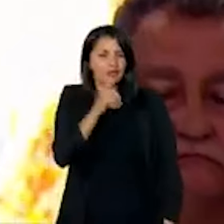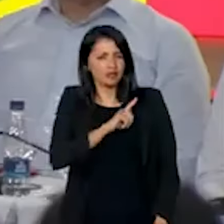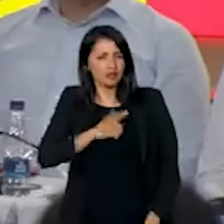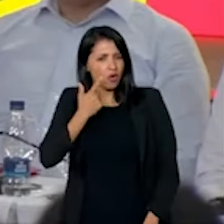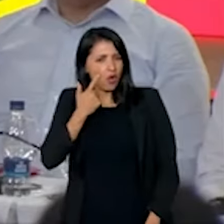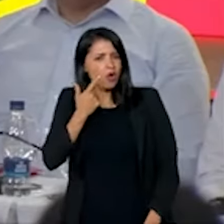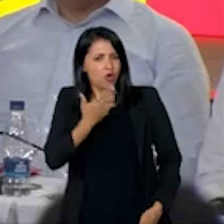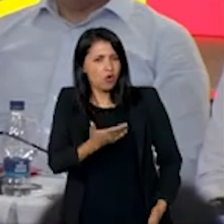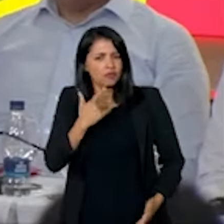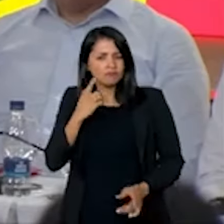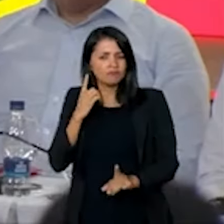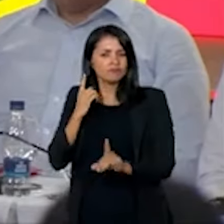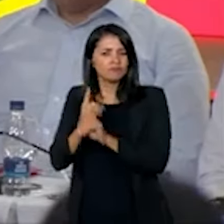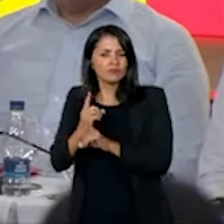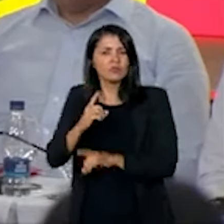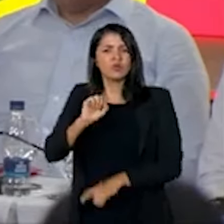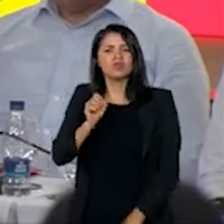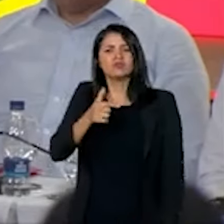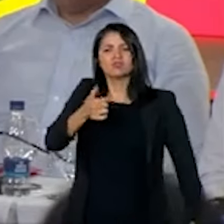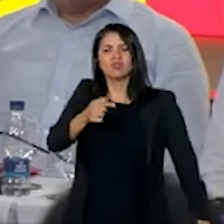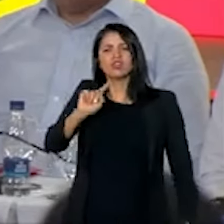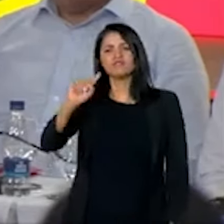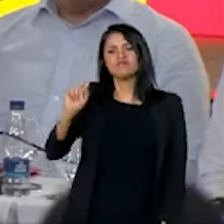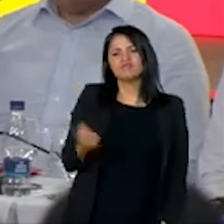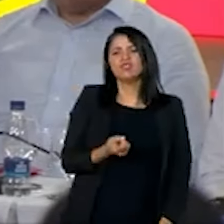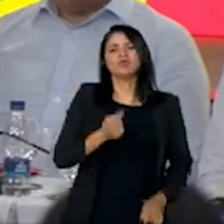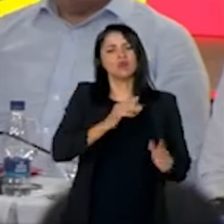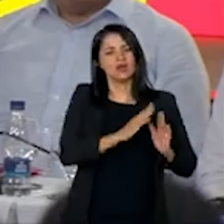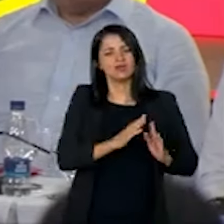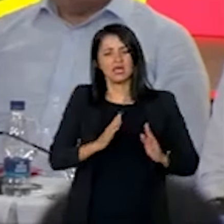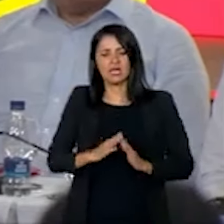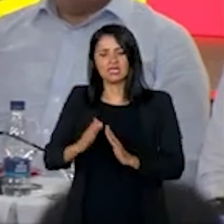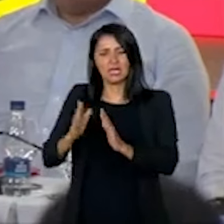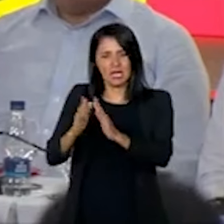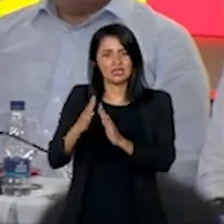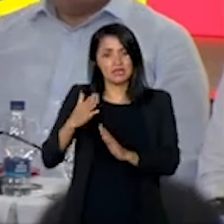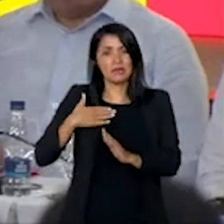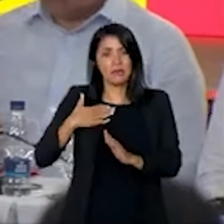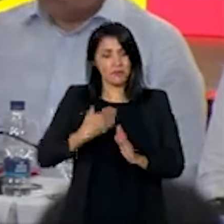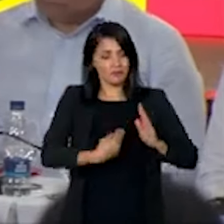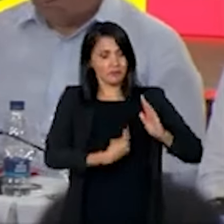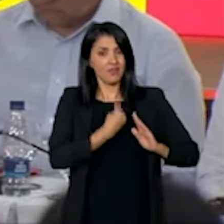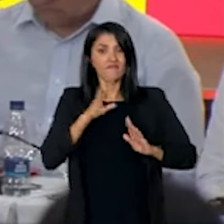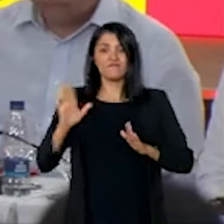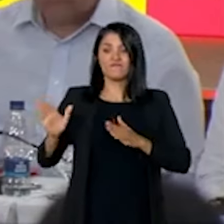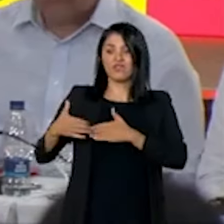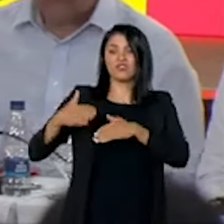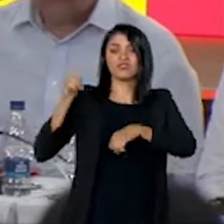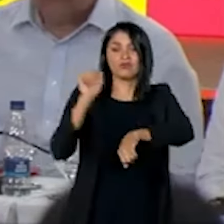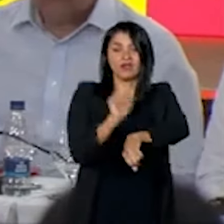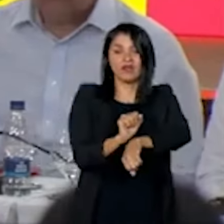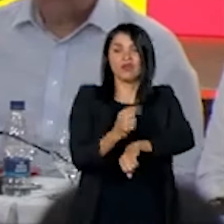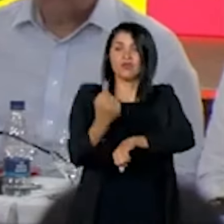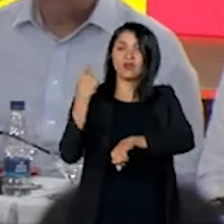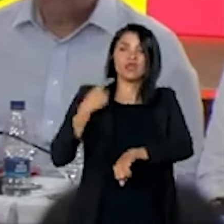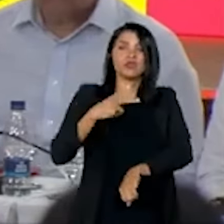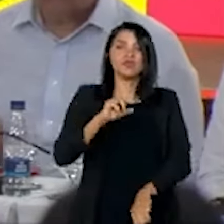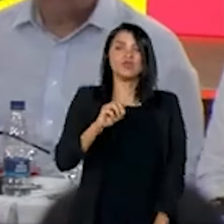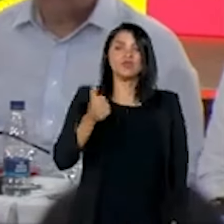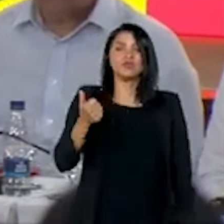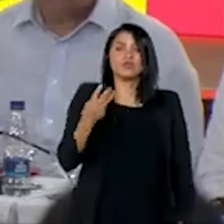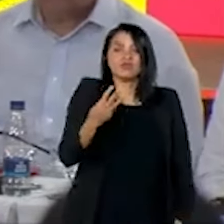que nós encontramos 87 mil casas do Minha Casa Minha Vida desativado desde 2013,